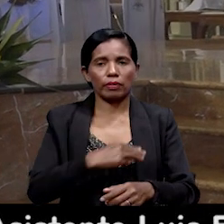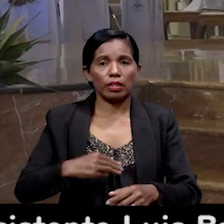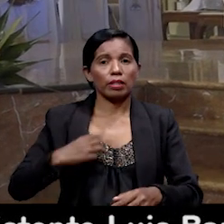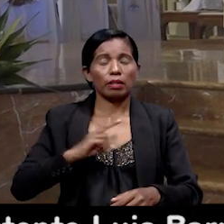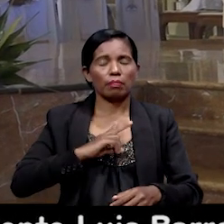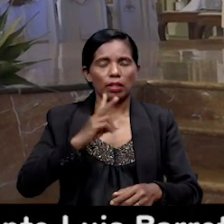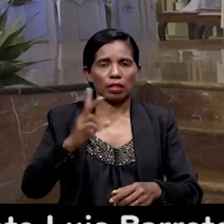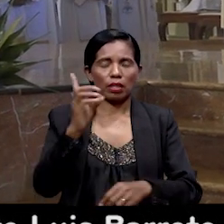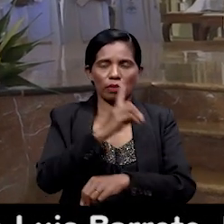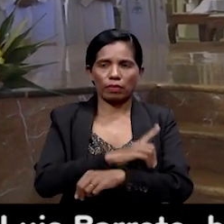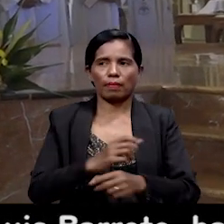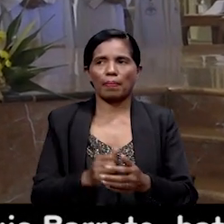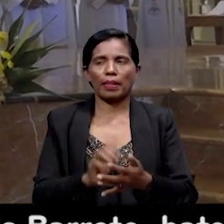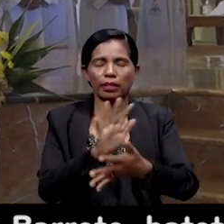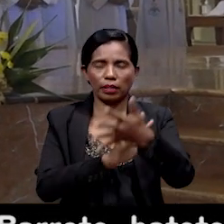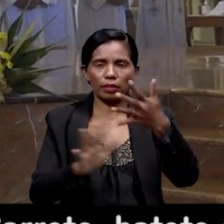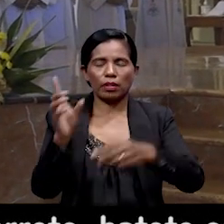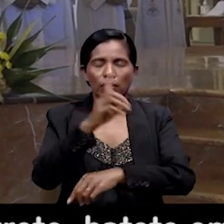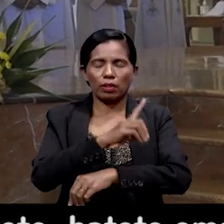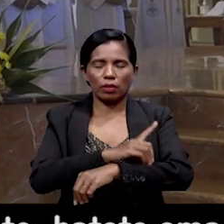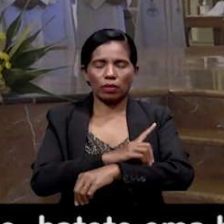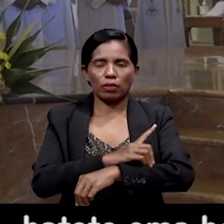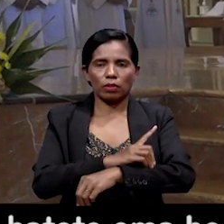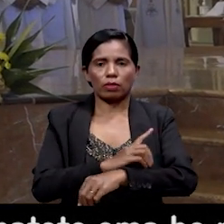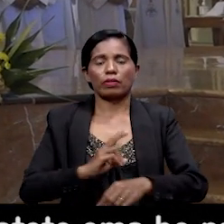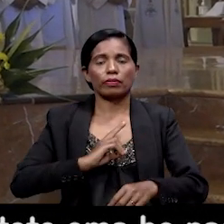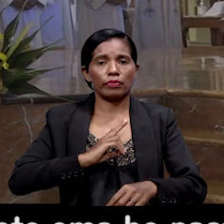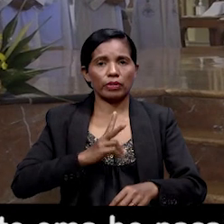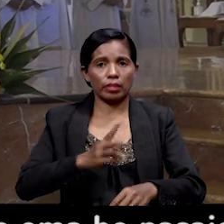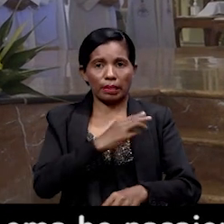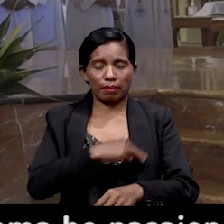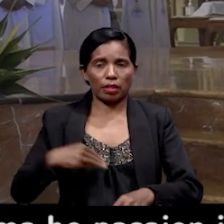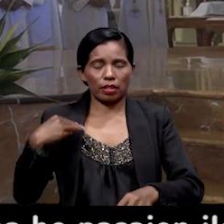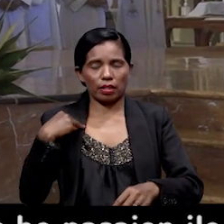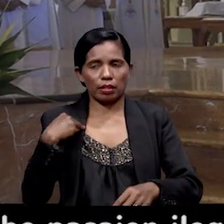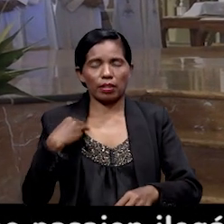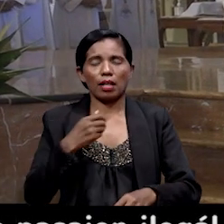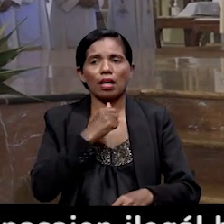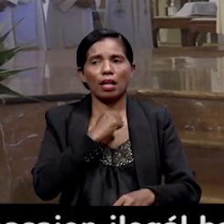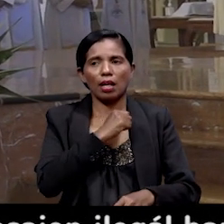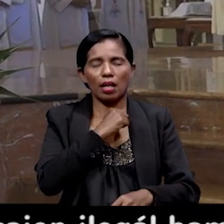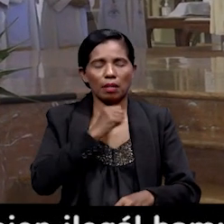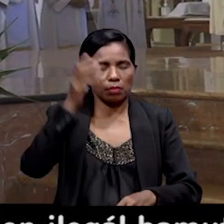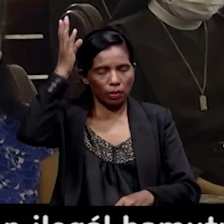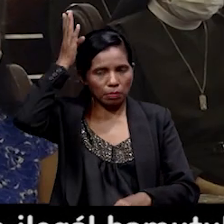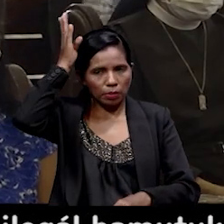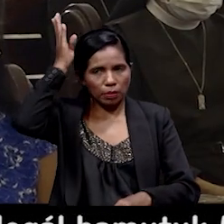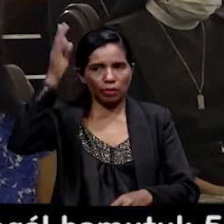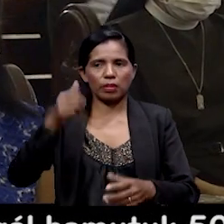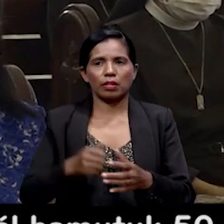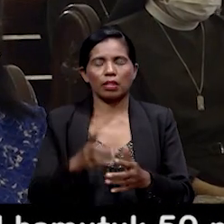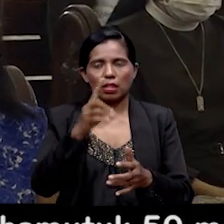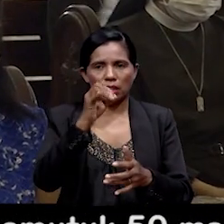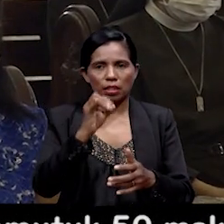Conceição Niang. Ia celebração lorong Nossa Senhora Imaculada da Conceição Niang ne Arcebispo Arquidiocese Metropolitano